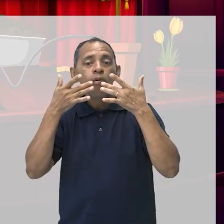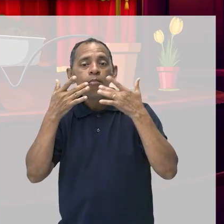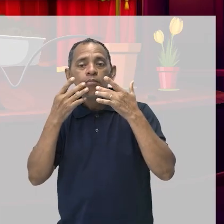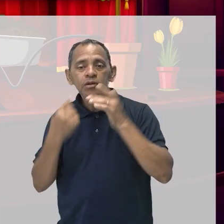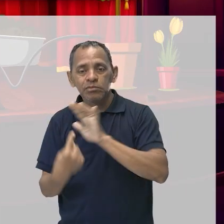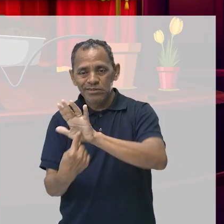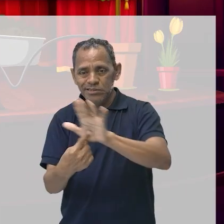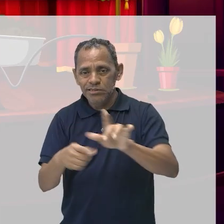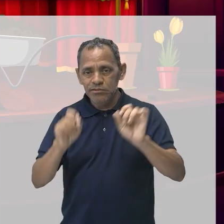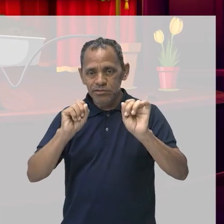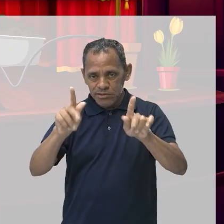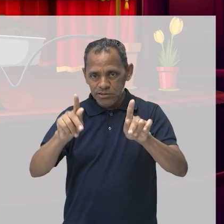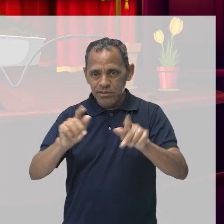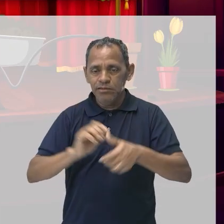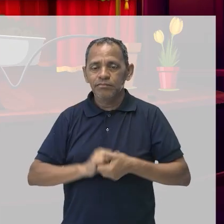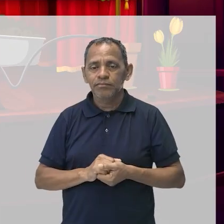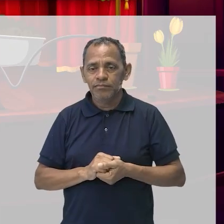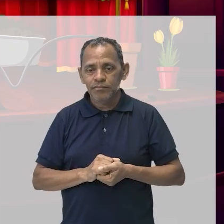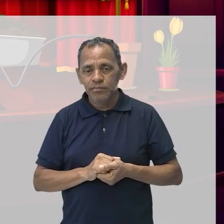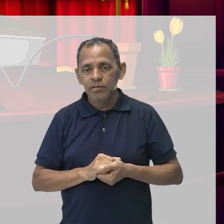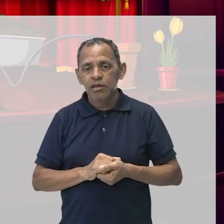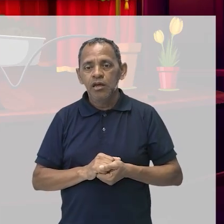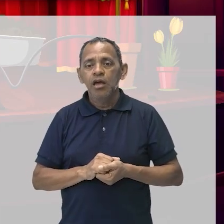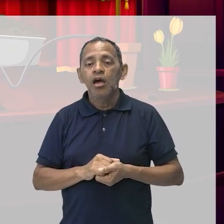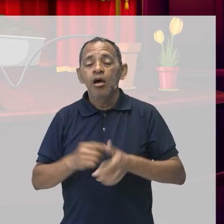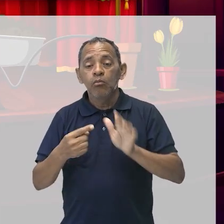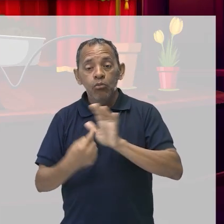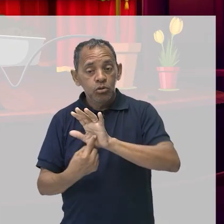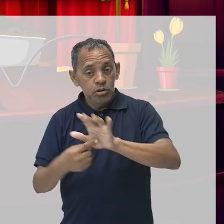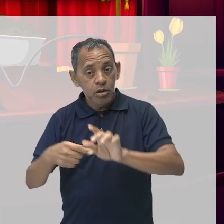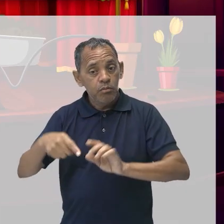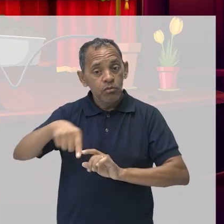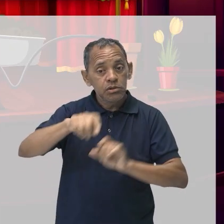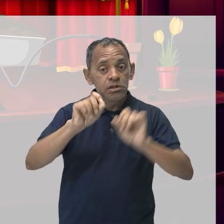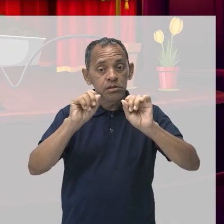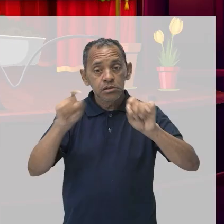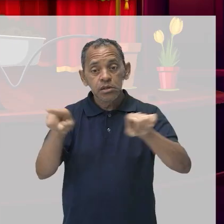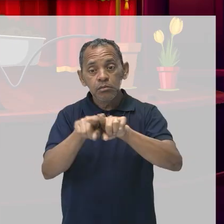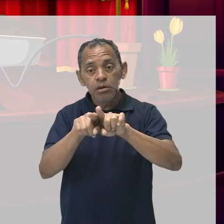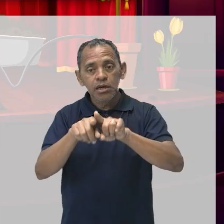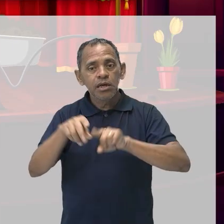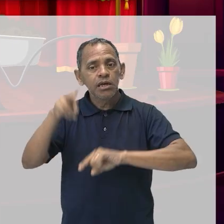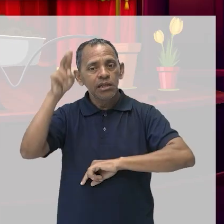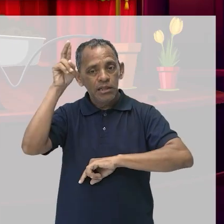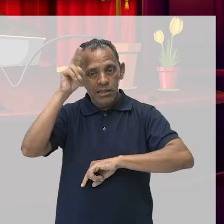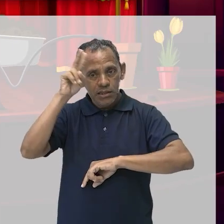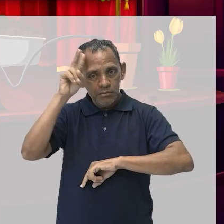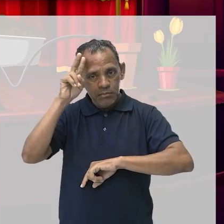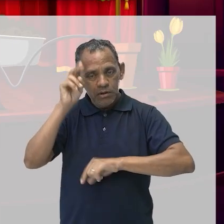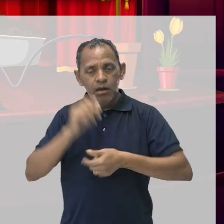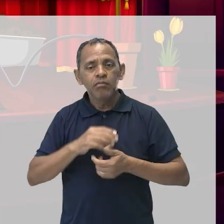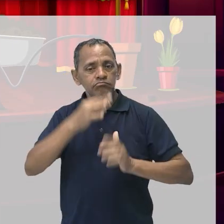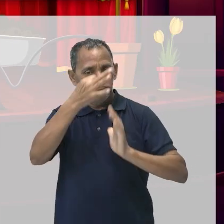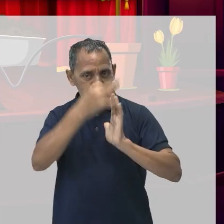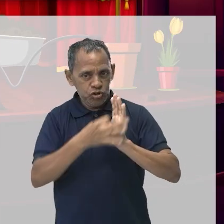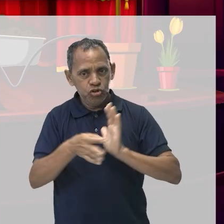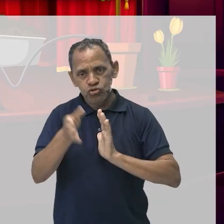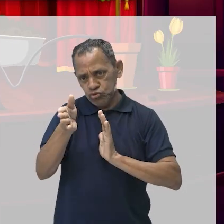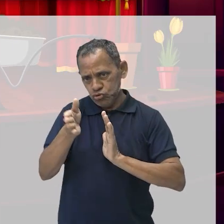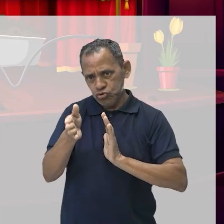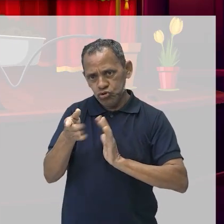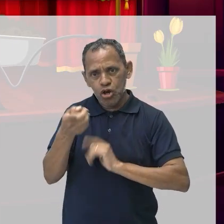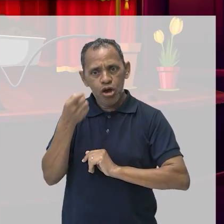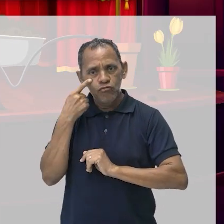encenação, certo? E aí eu trouxe para vocês, falando ainda, relembrando o nosso texto, que vocês já viram em